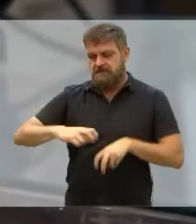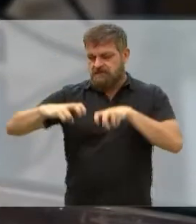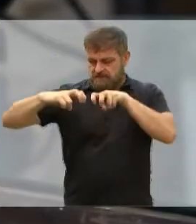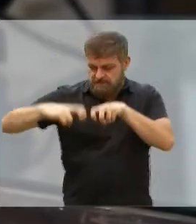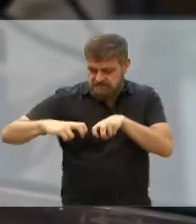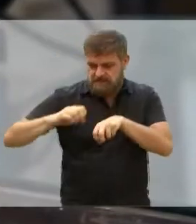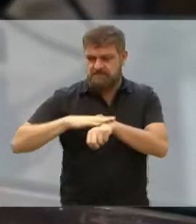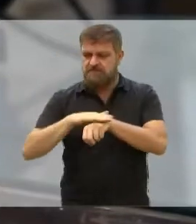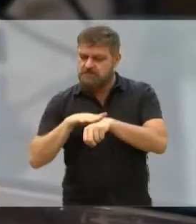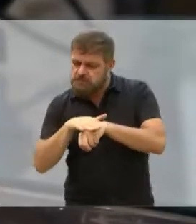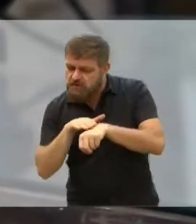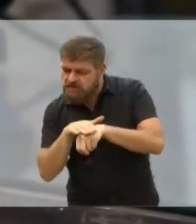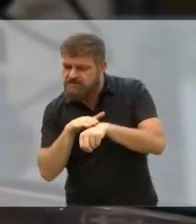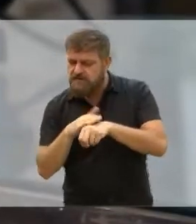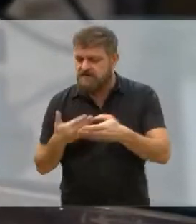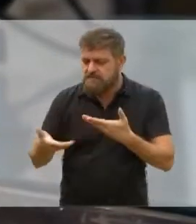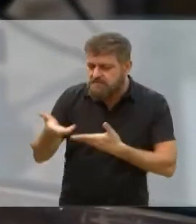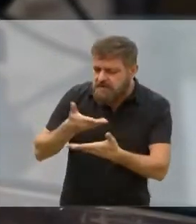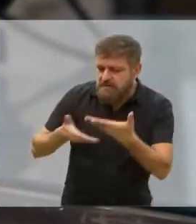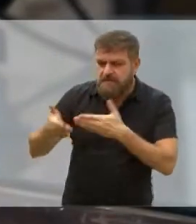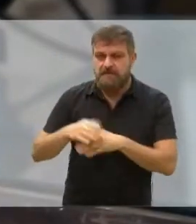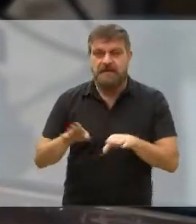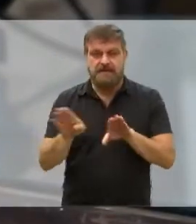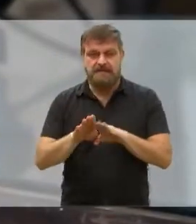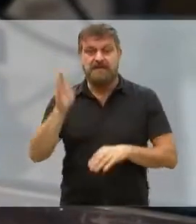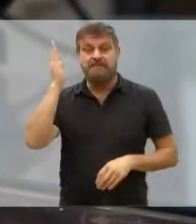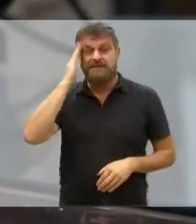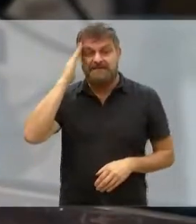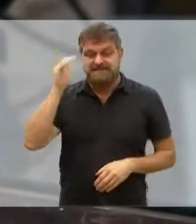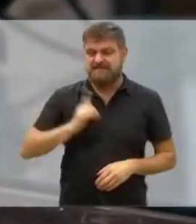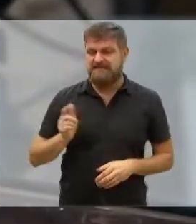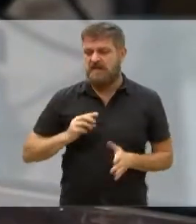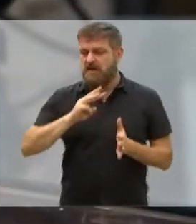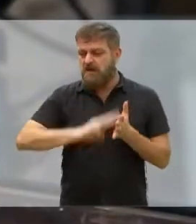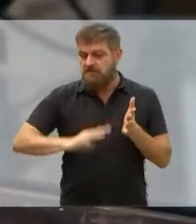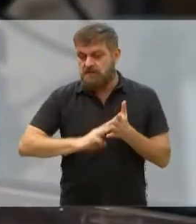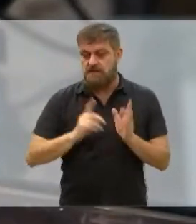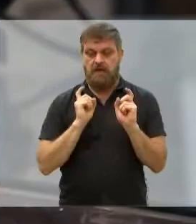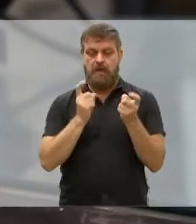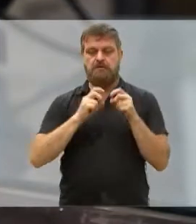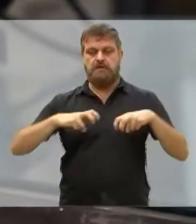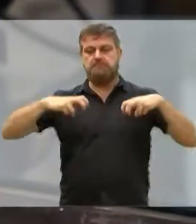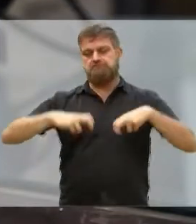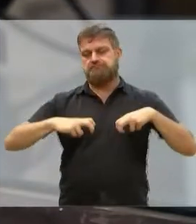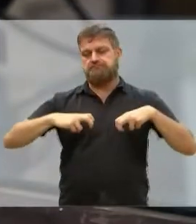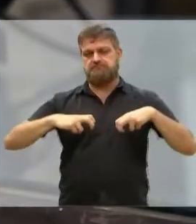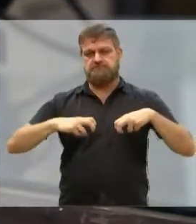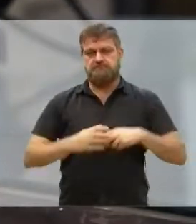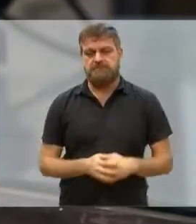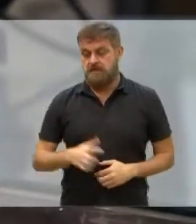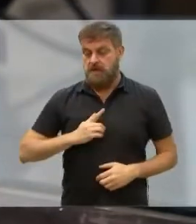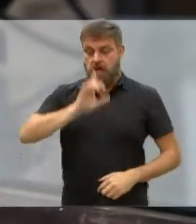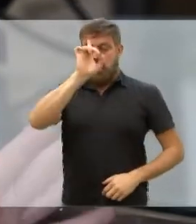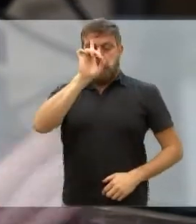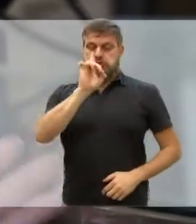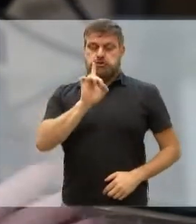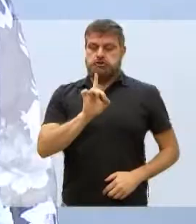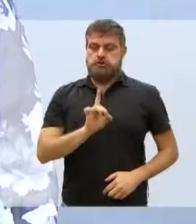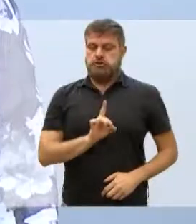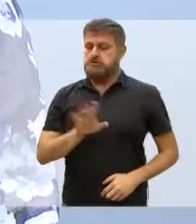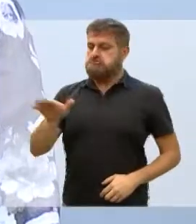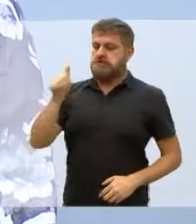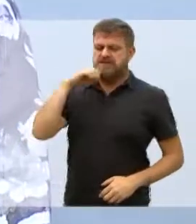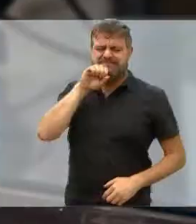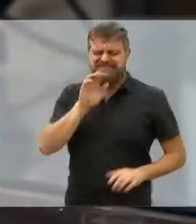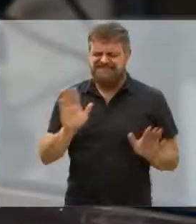eu sento com ela, a gente conversa numa boa e sem também aquele modelo de é uma reunião, né? A diretora